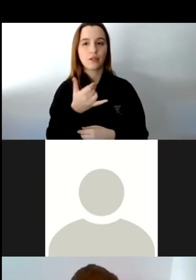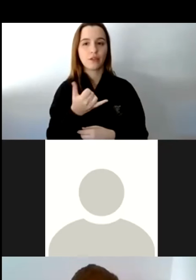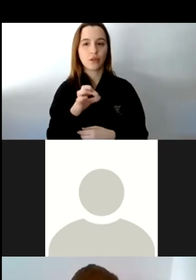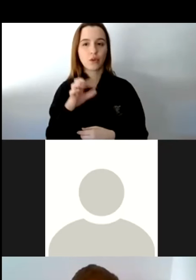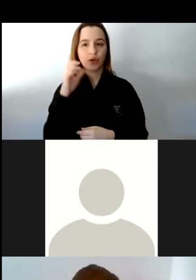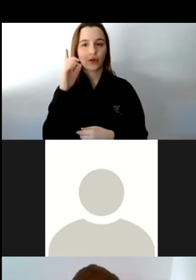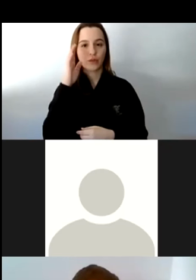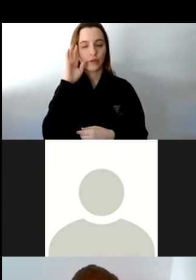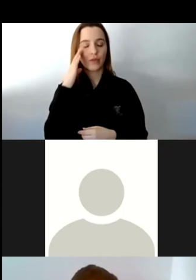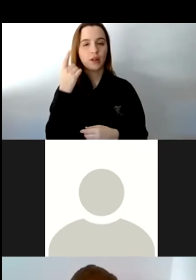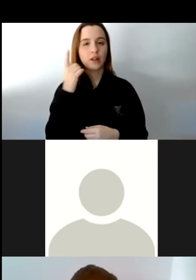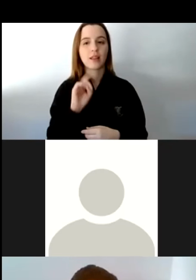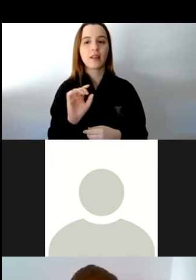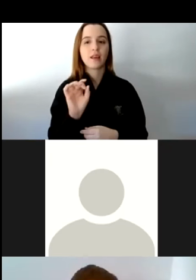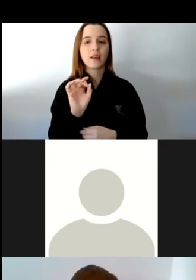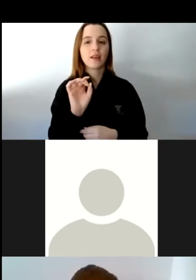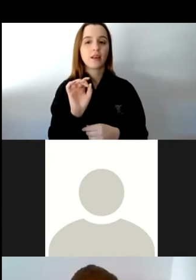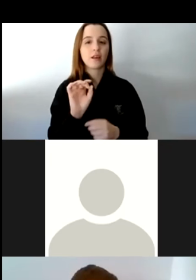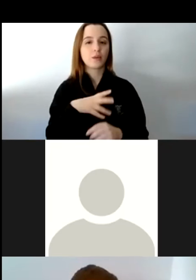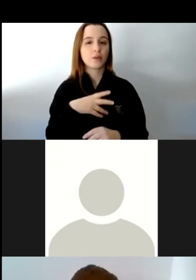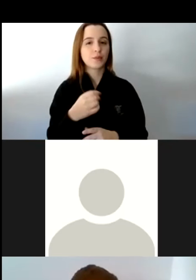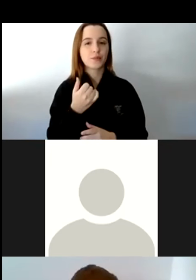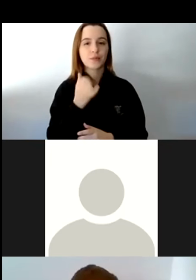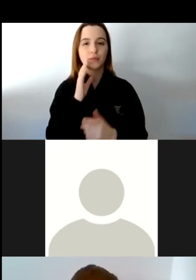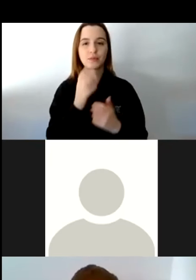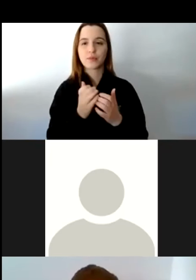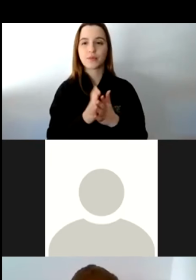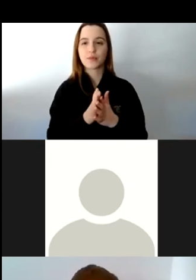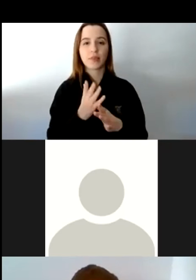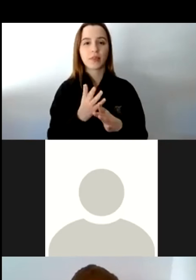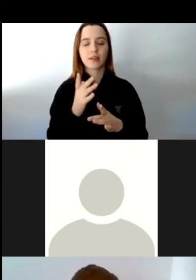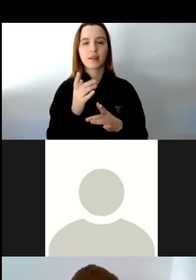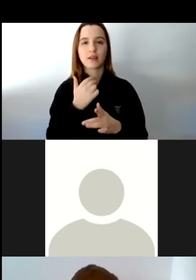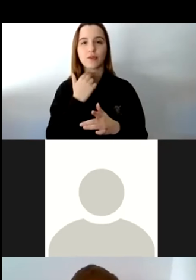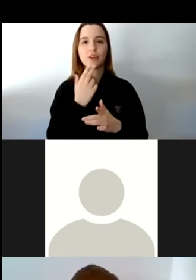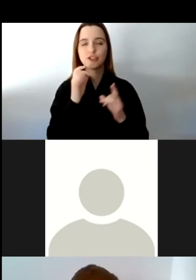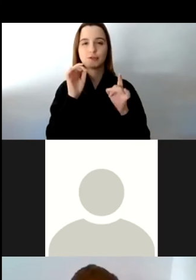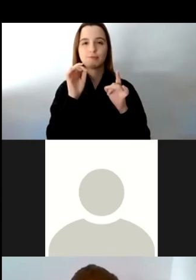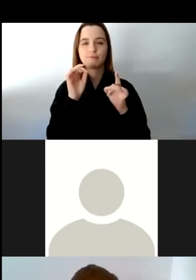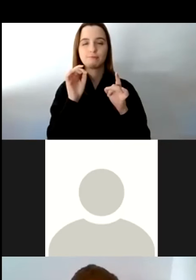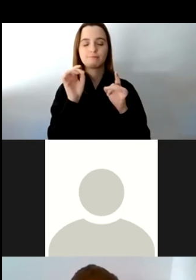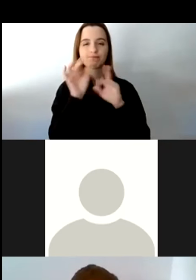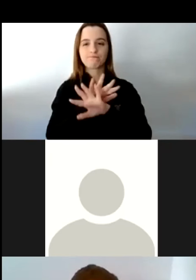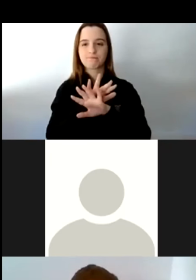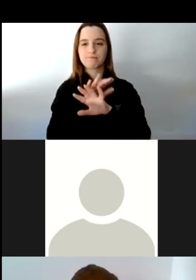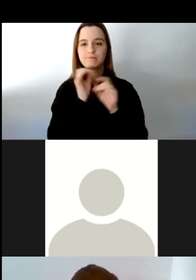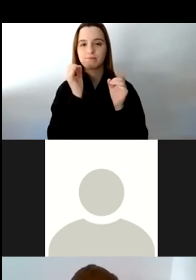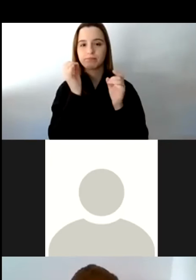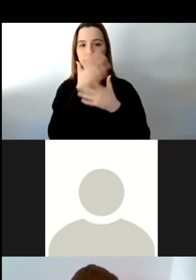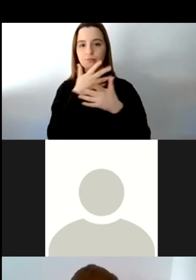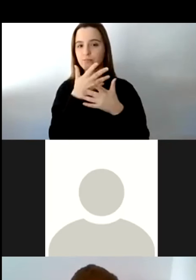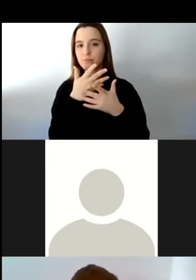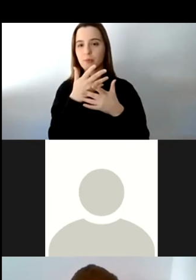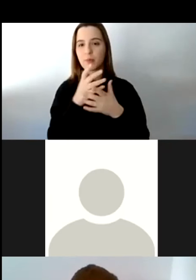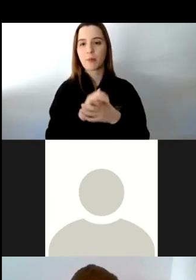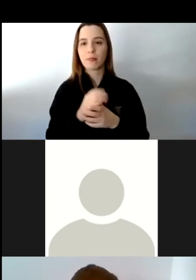A apresentação que vos trago tem por objetivo fazer a minha apresentação, quero agradecer a todos os presentes e membros da comissão organizadora deste